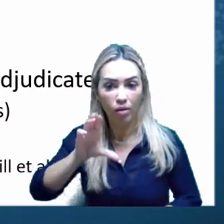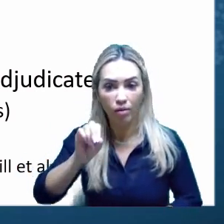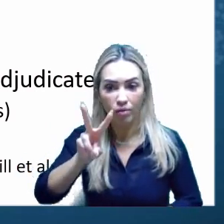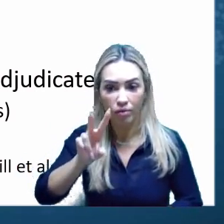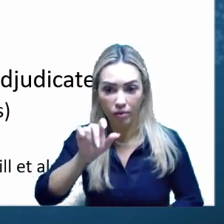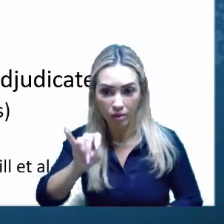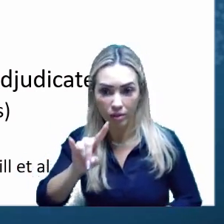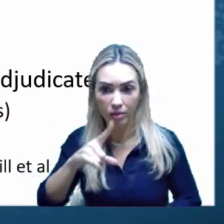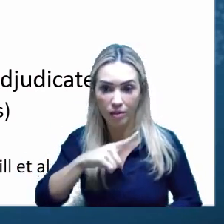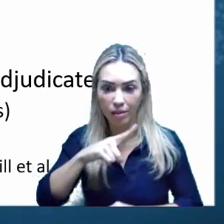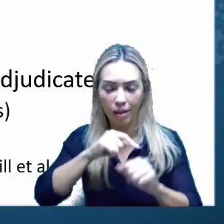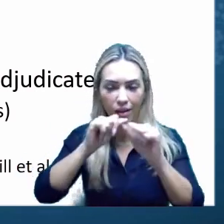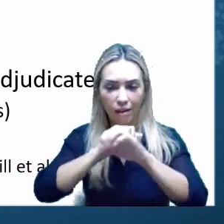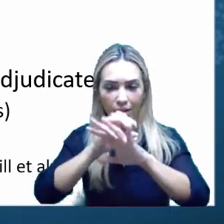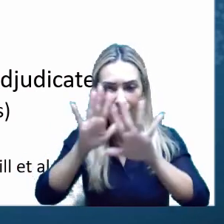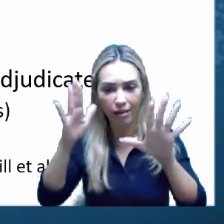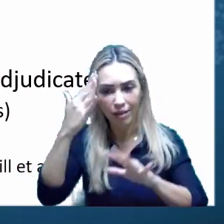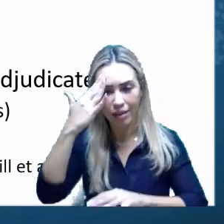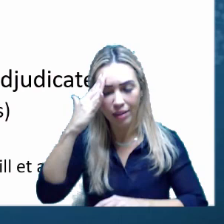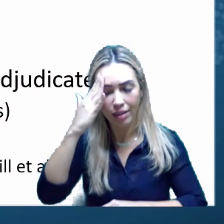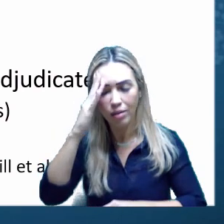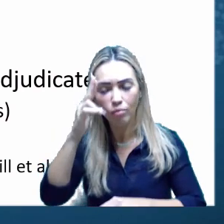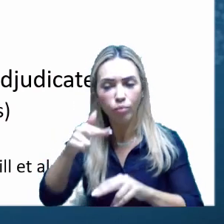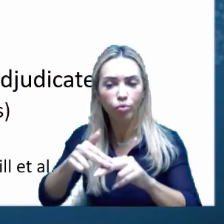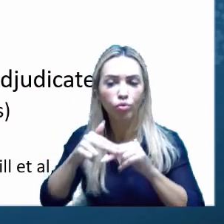causa clara, que